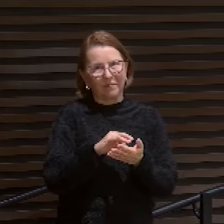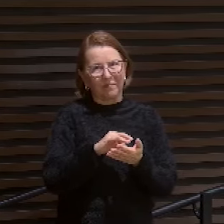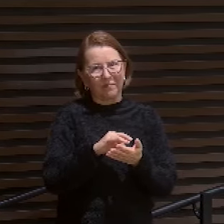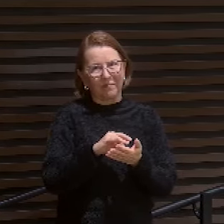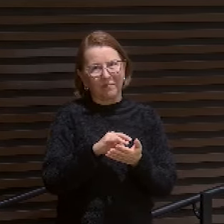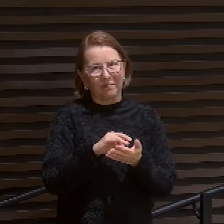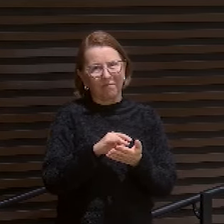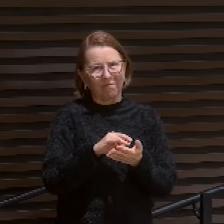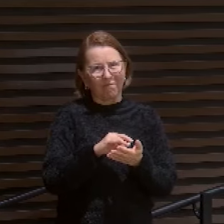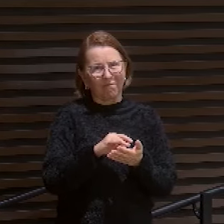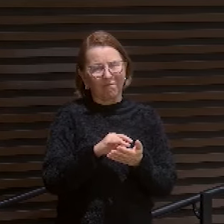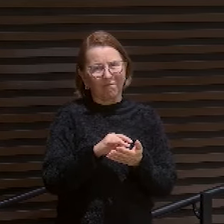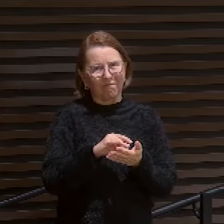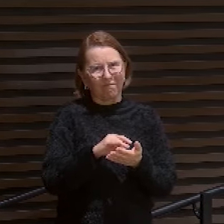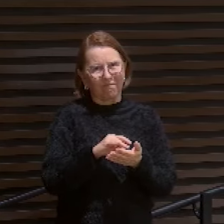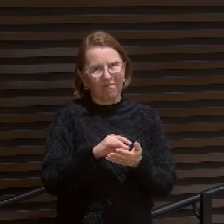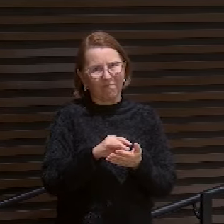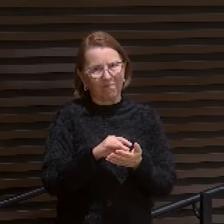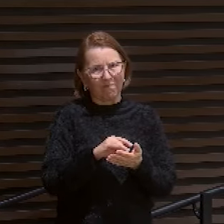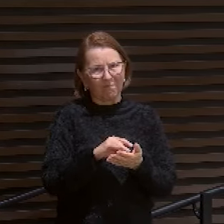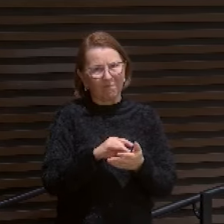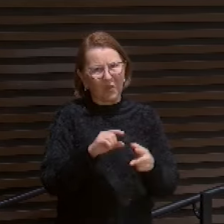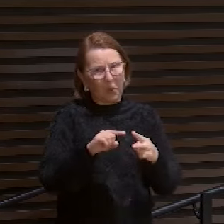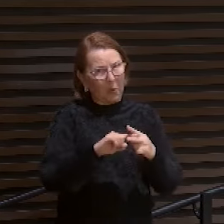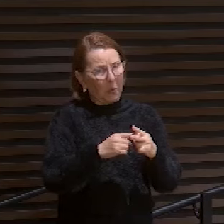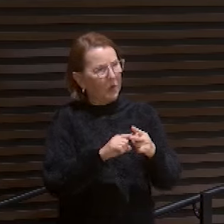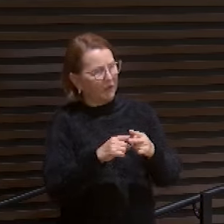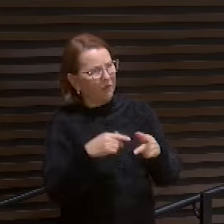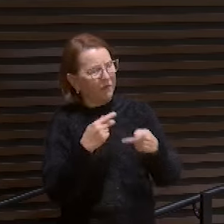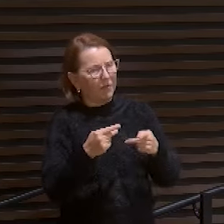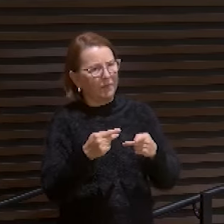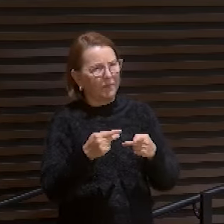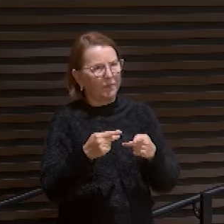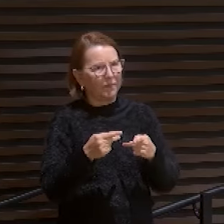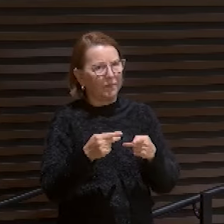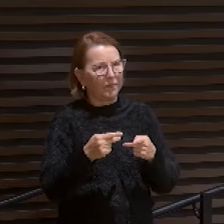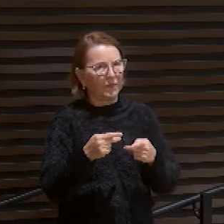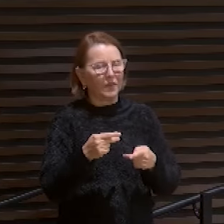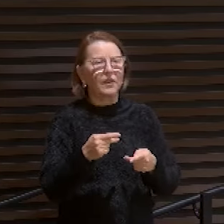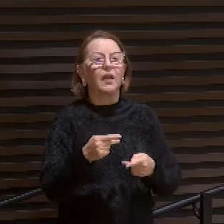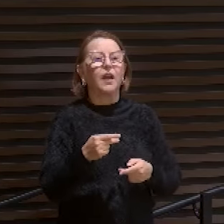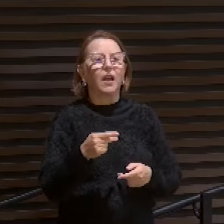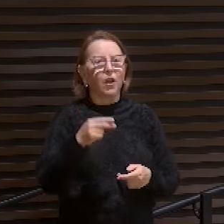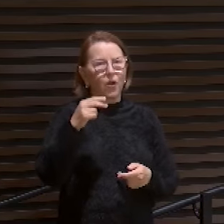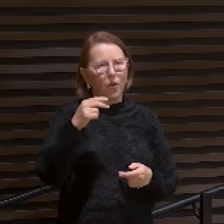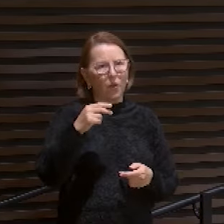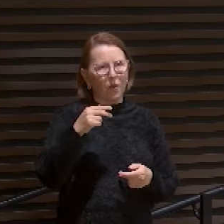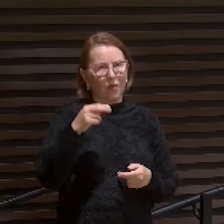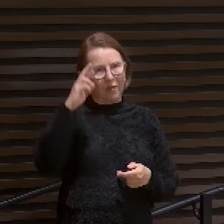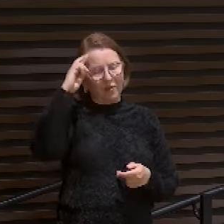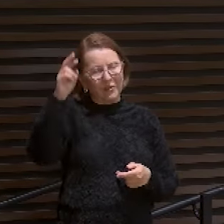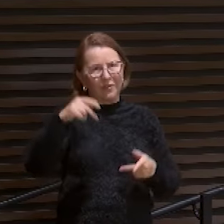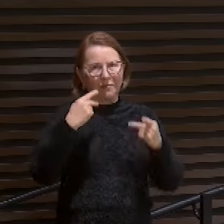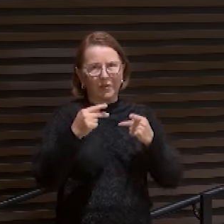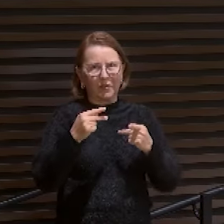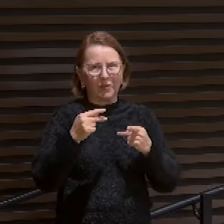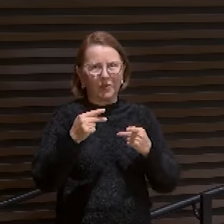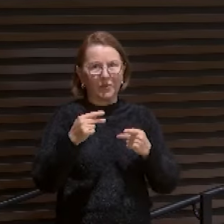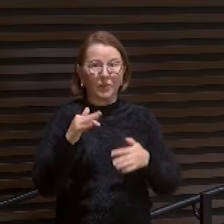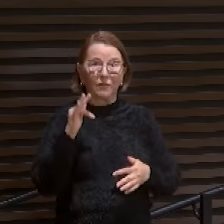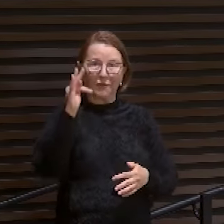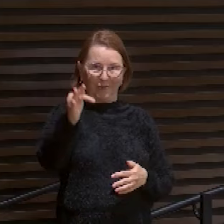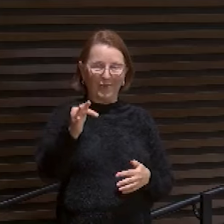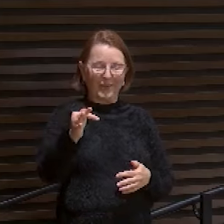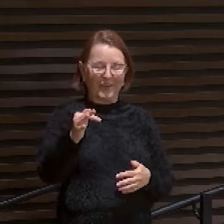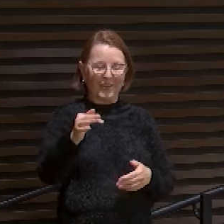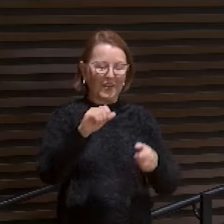repreendendo-os, diz: eis aí vem dias, diz o Senhor, e firmarei nova